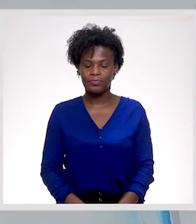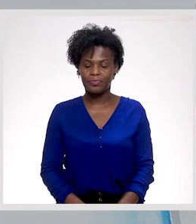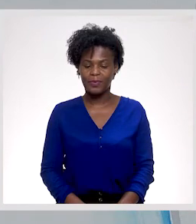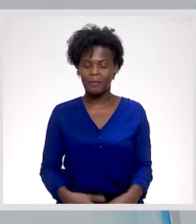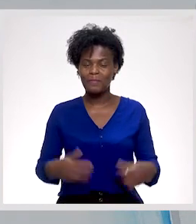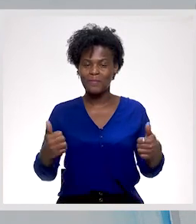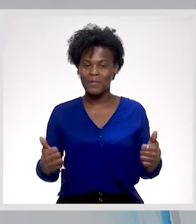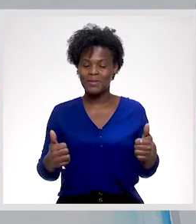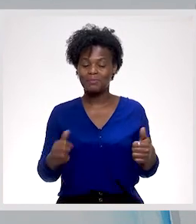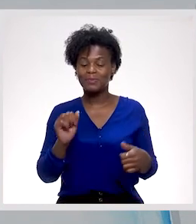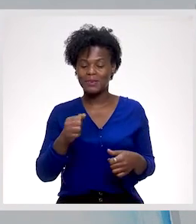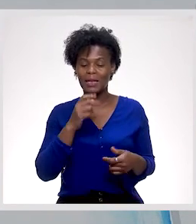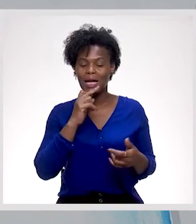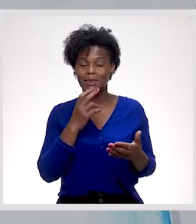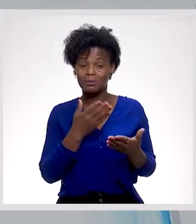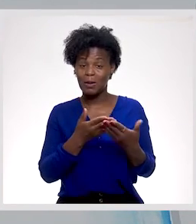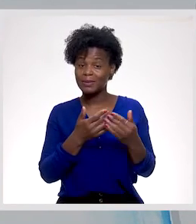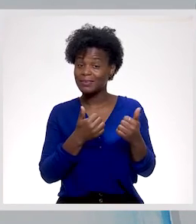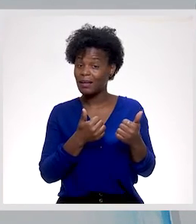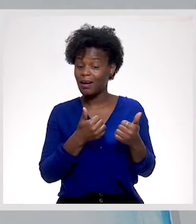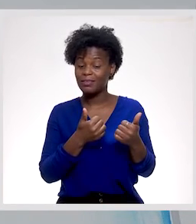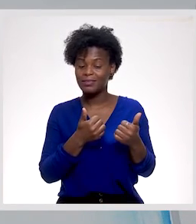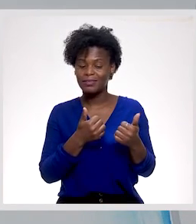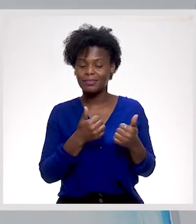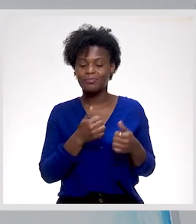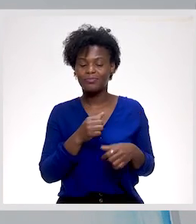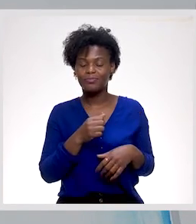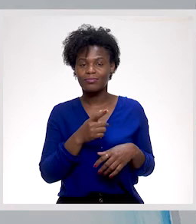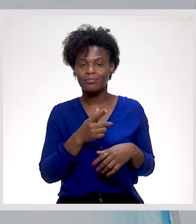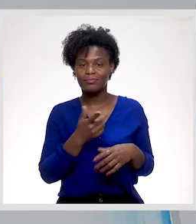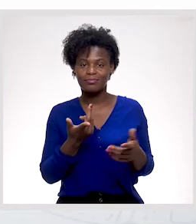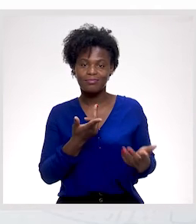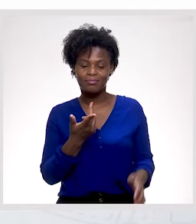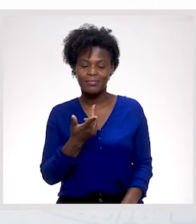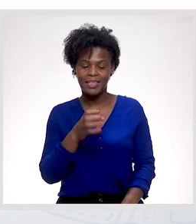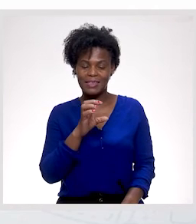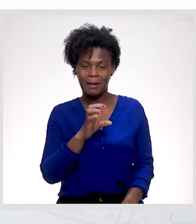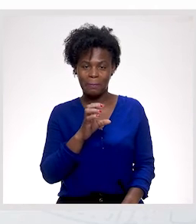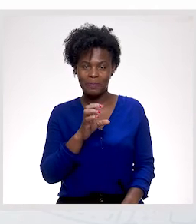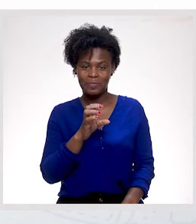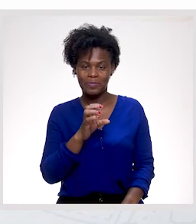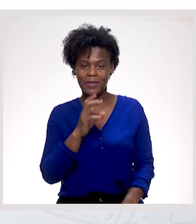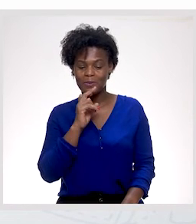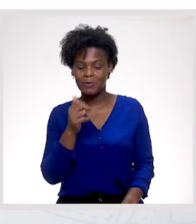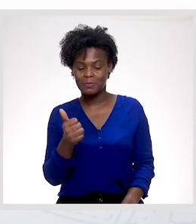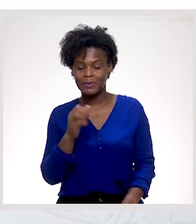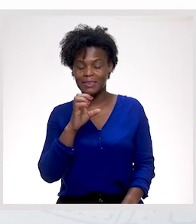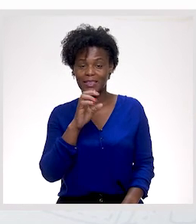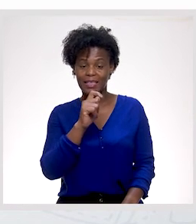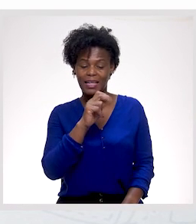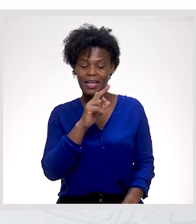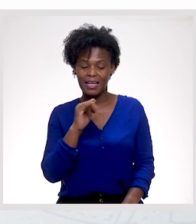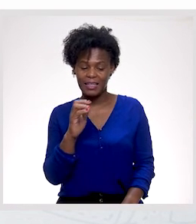Muito bem, a resposta correta é a linha C. Eris.